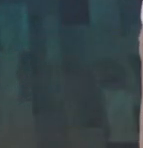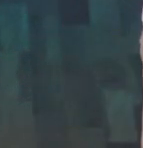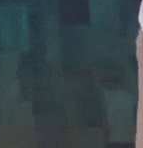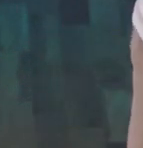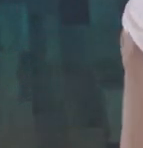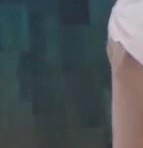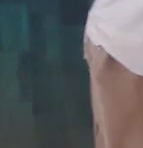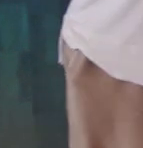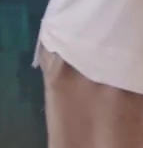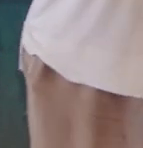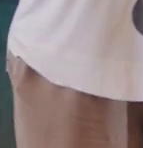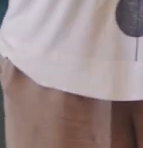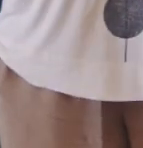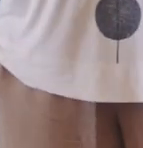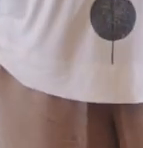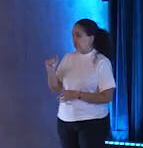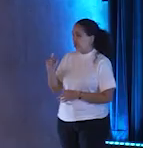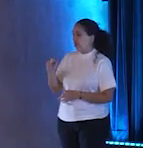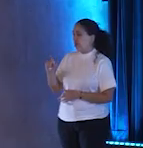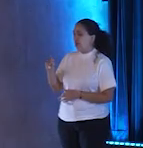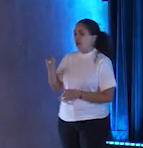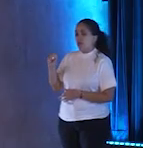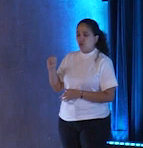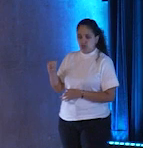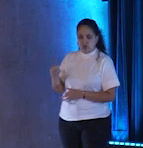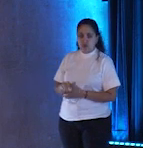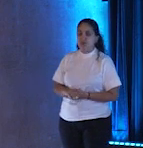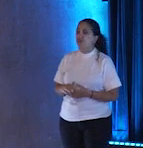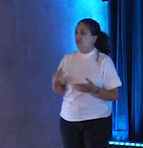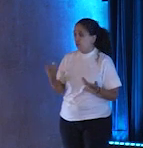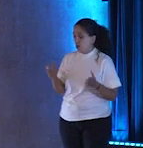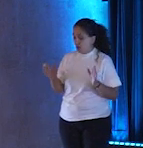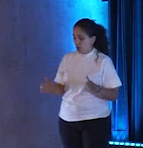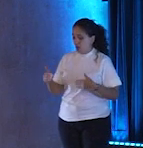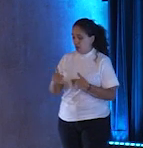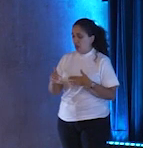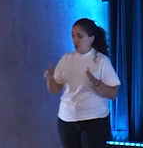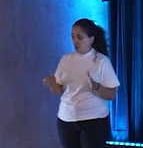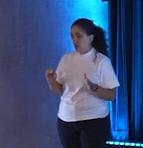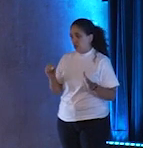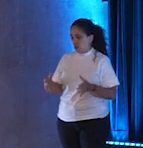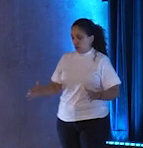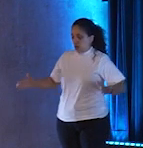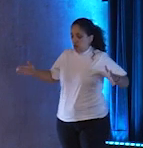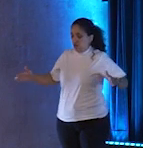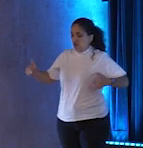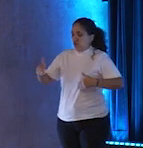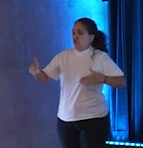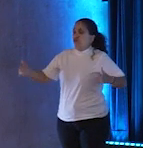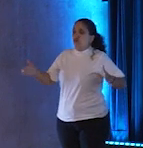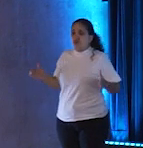juiz de órfão, Carlos Cotrim. Embora as caixas e os caixões